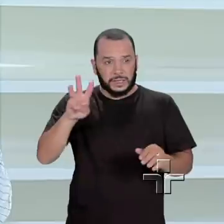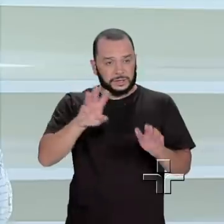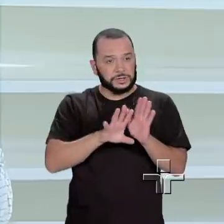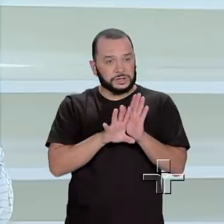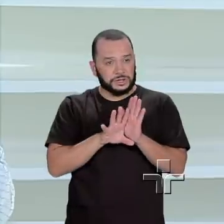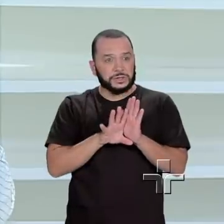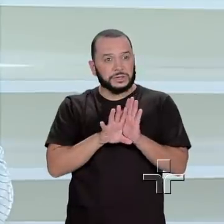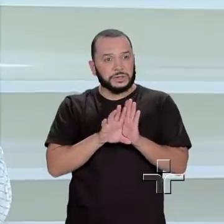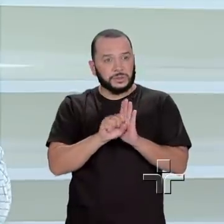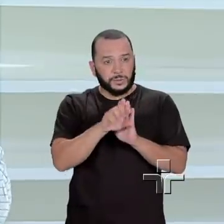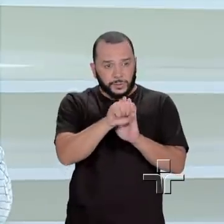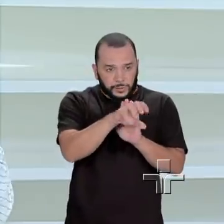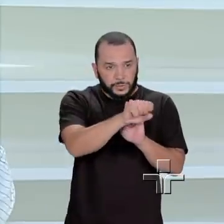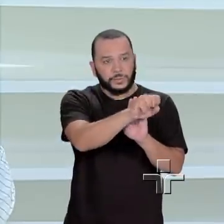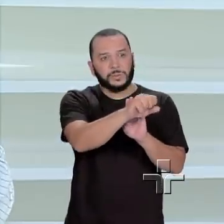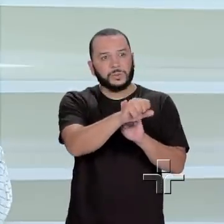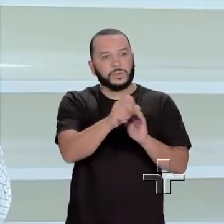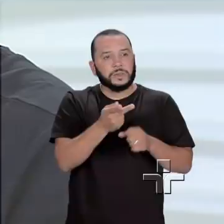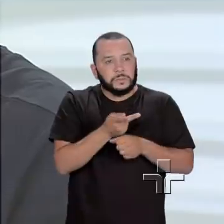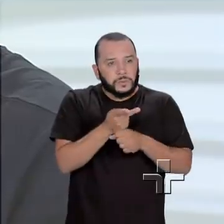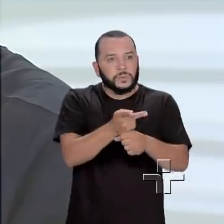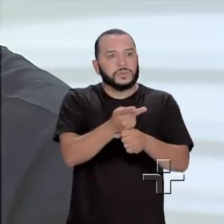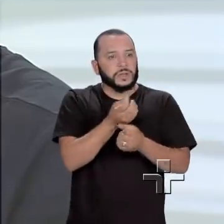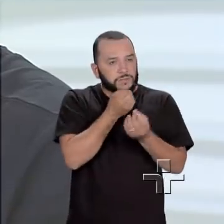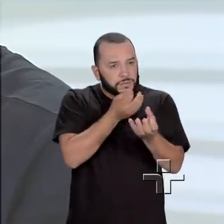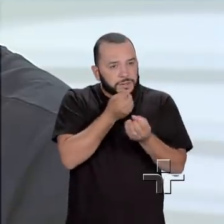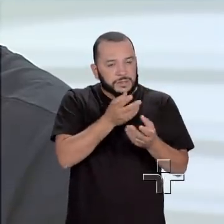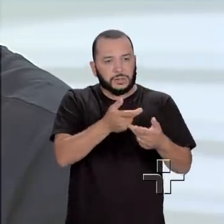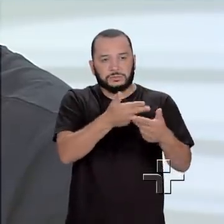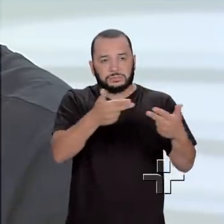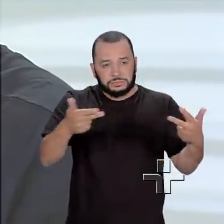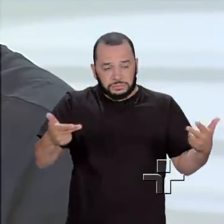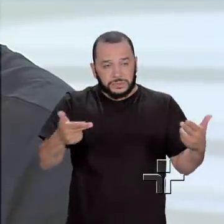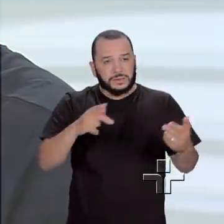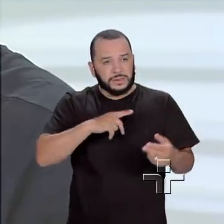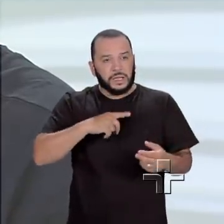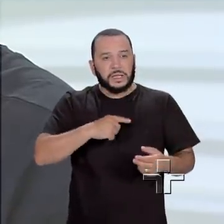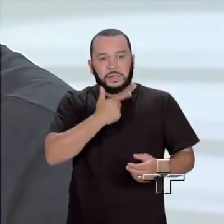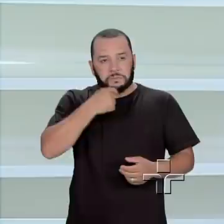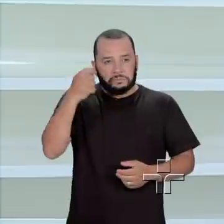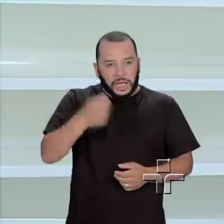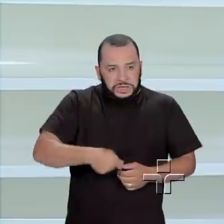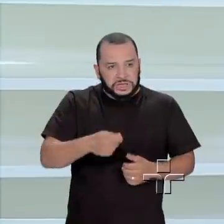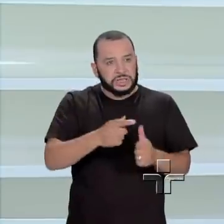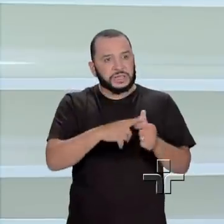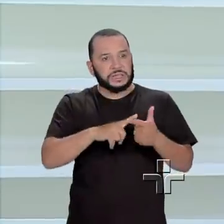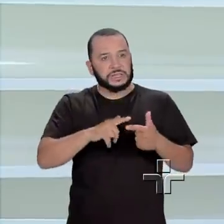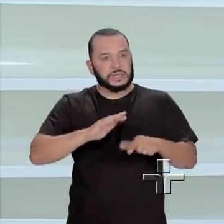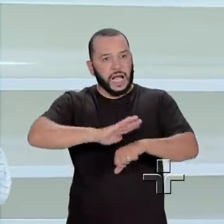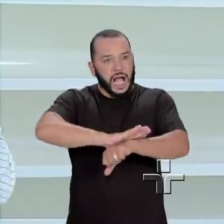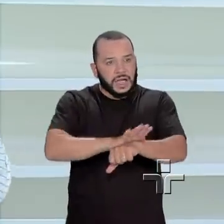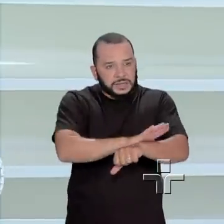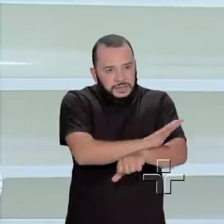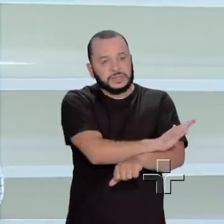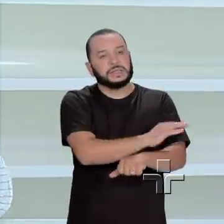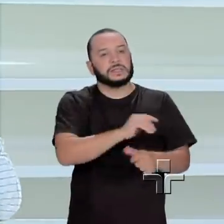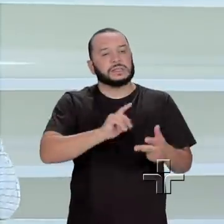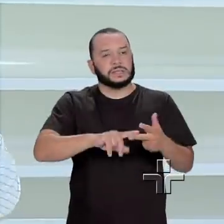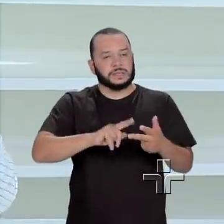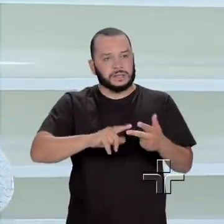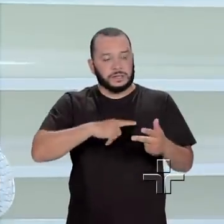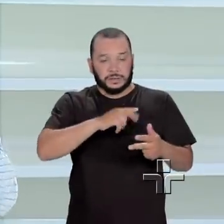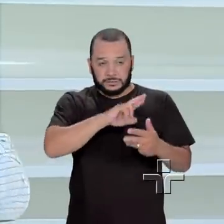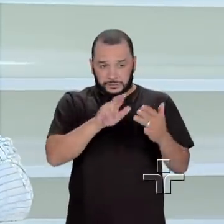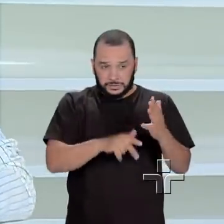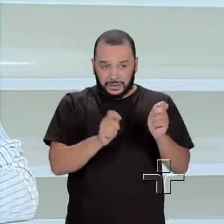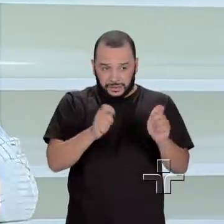e racista de nossa sociedade. Você acredita que através da internet ela consegue produzir indivíduos que